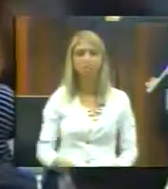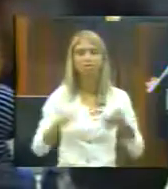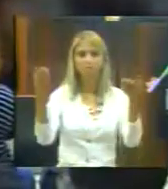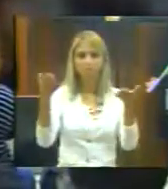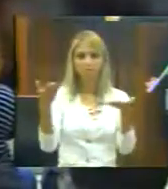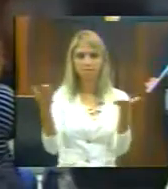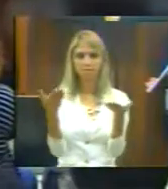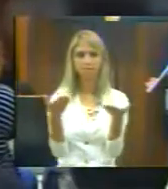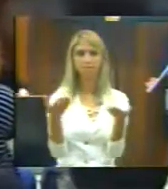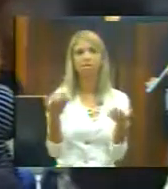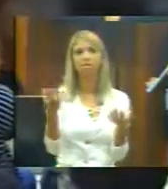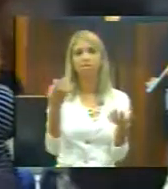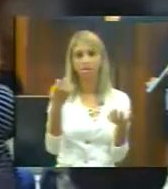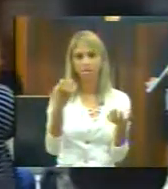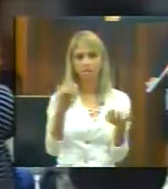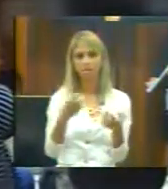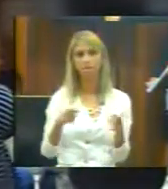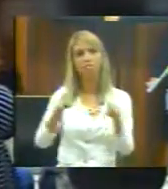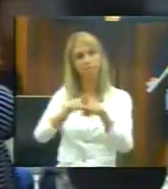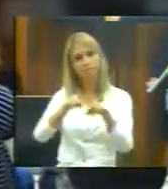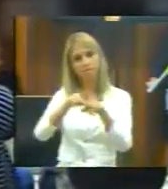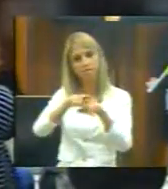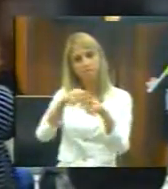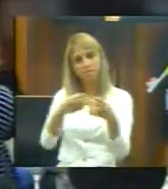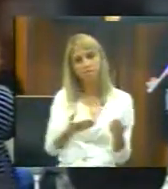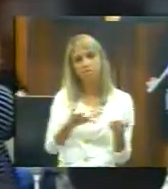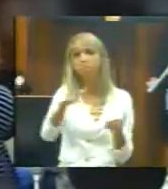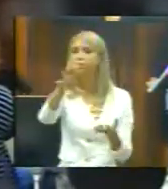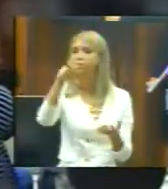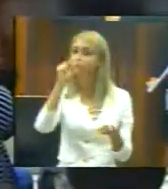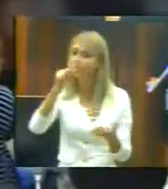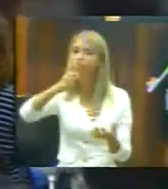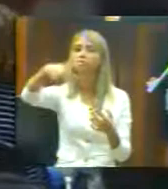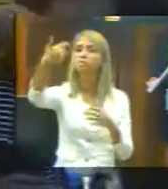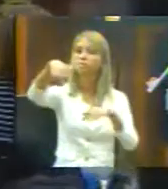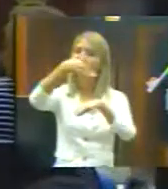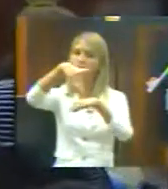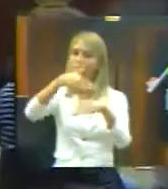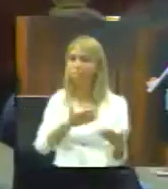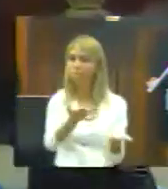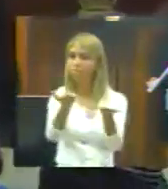Agora, quero empossar o primeiro secretário, Saulo Christian.